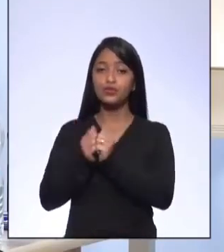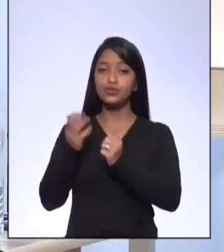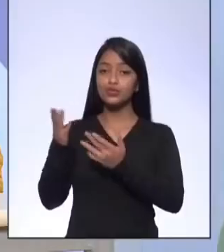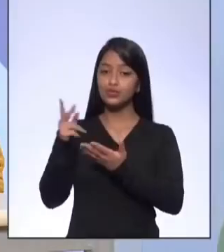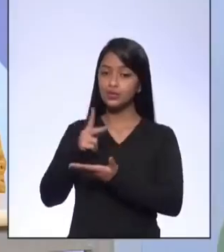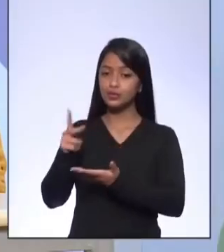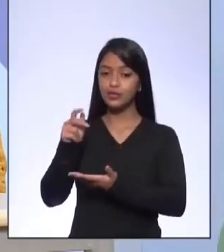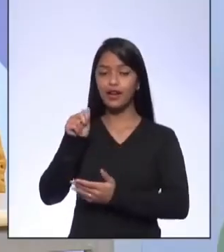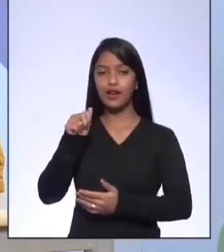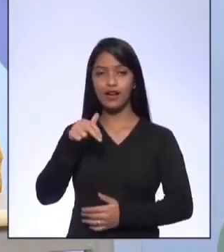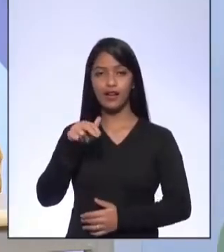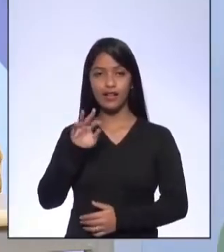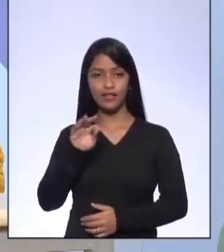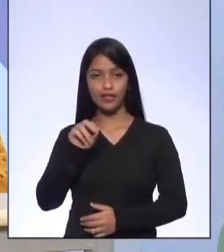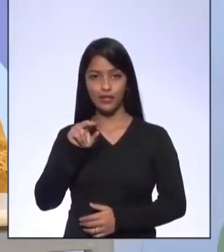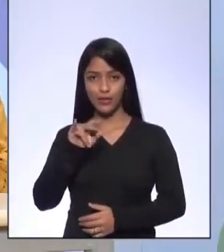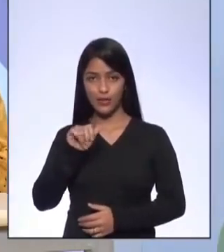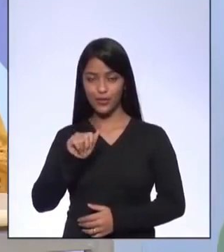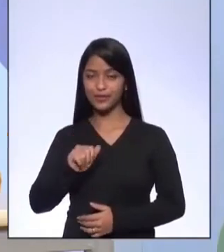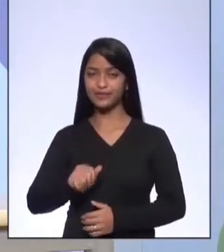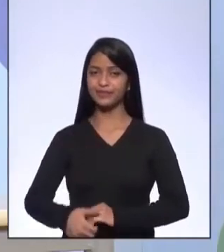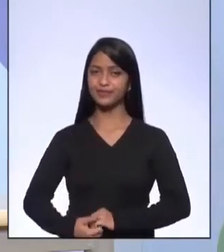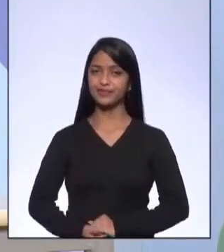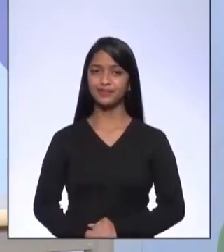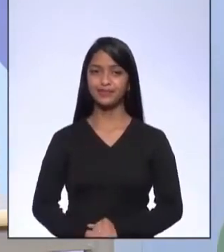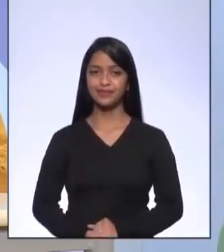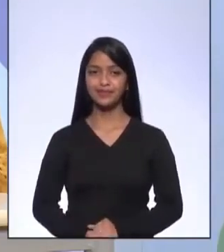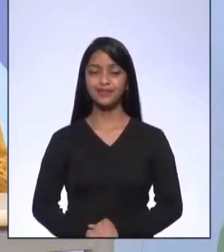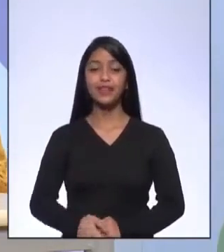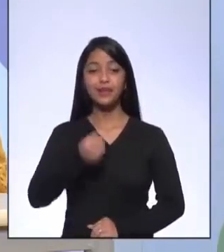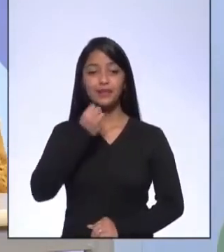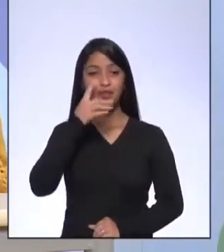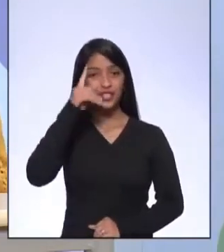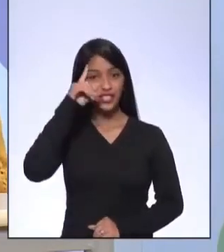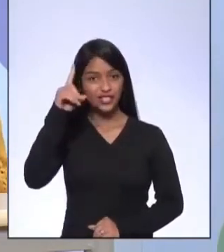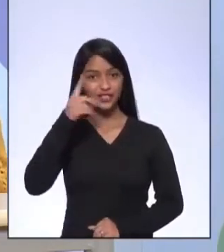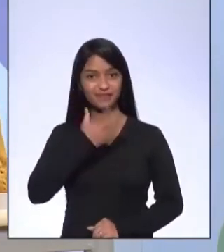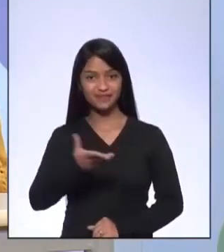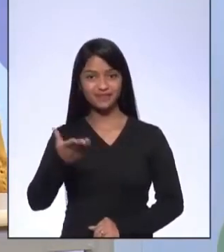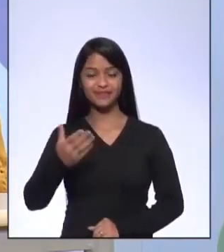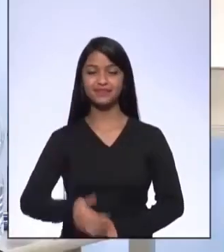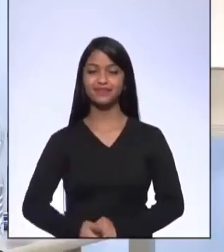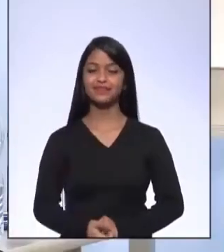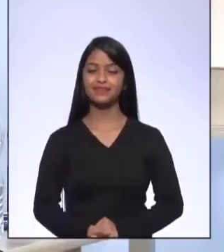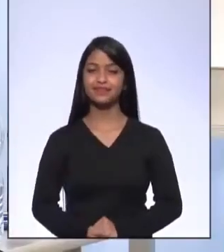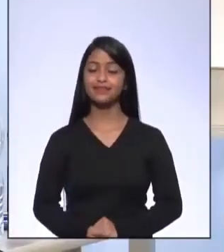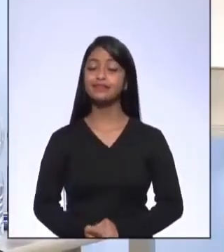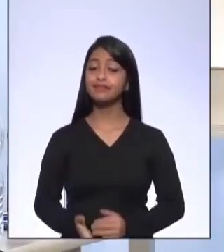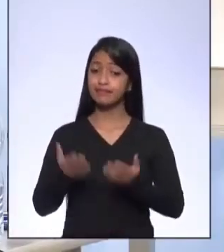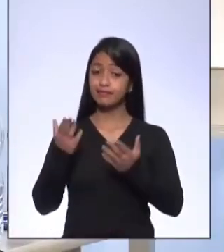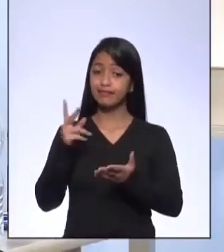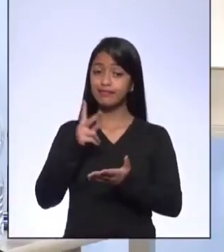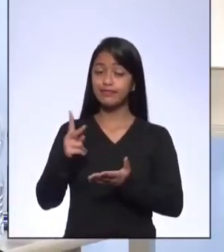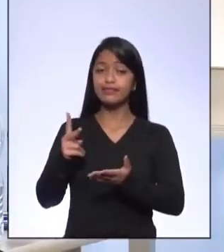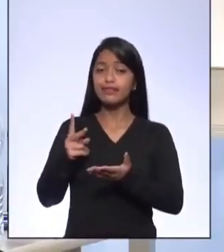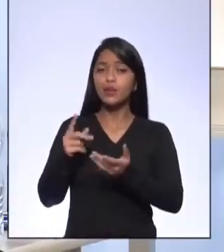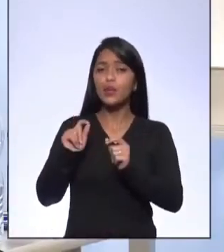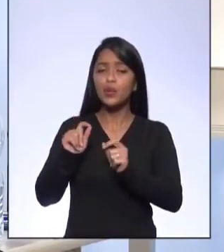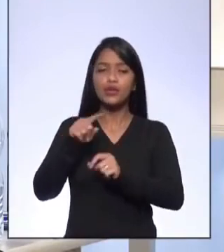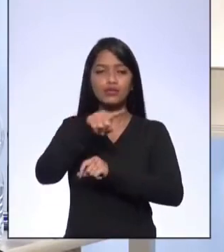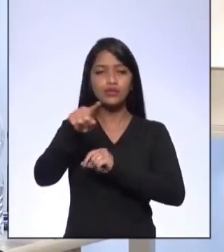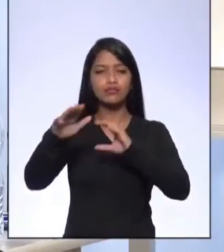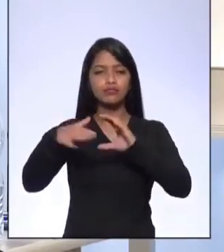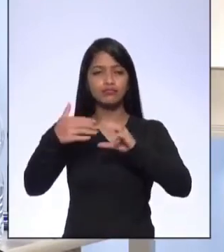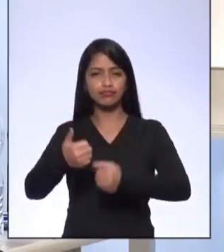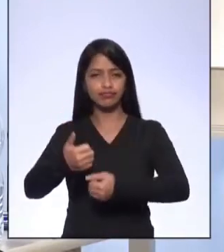Antônia. Hello, Antônia. Good morning. Bom dia. Tá, a professora Antônia, ela vai fazer a moderação em tudo que vocês